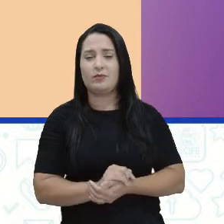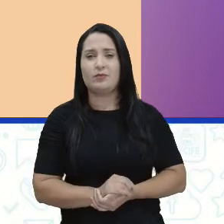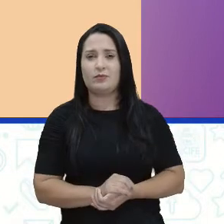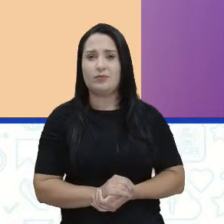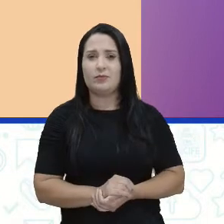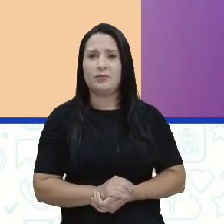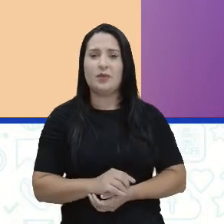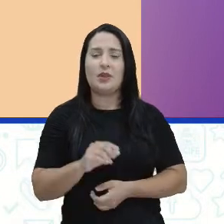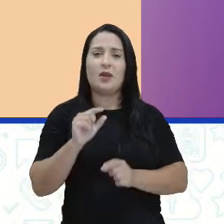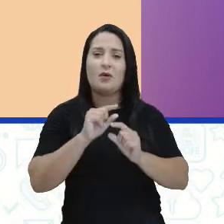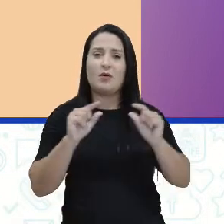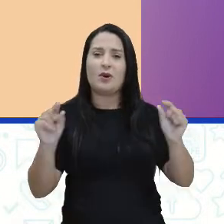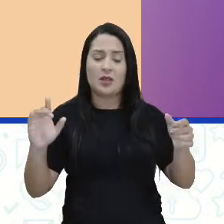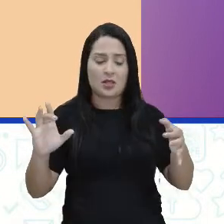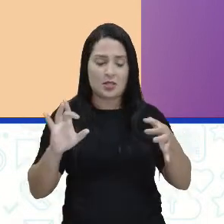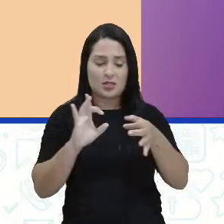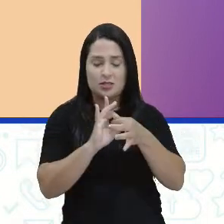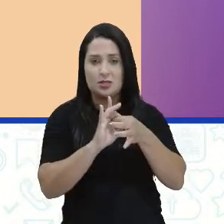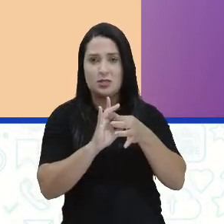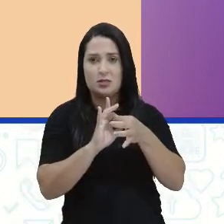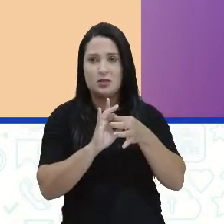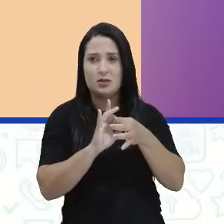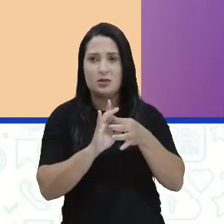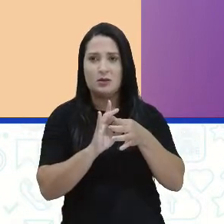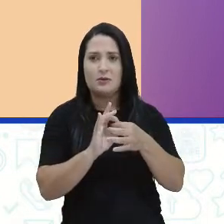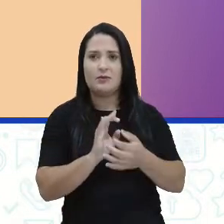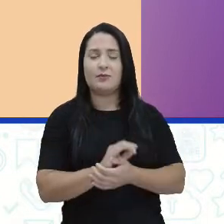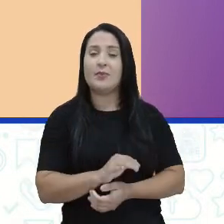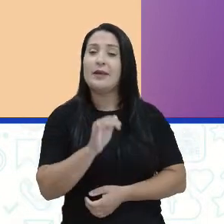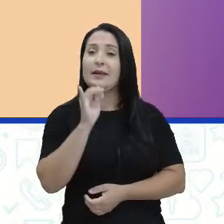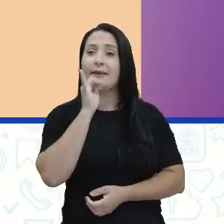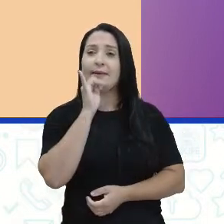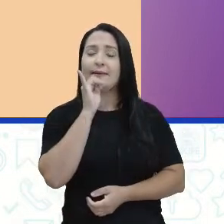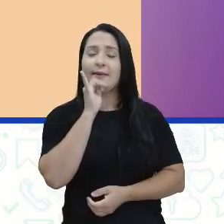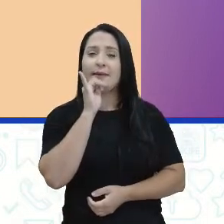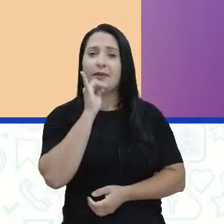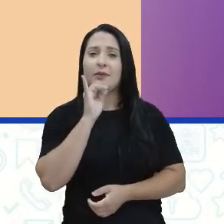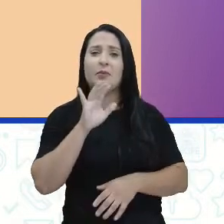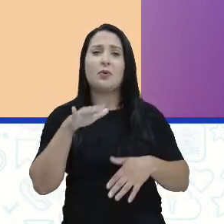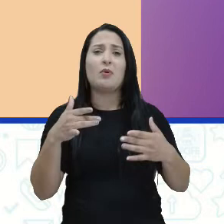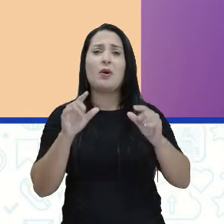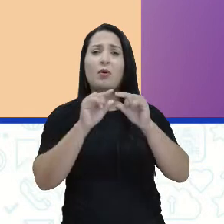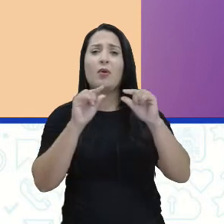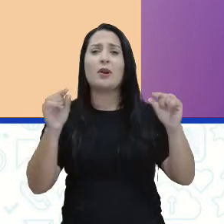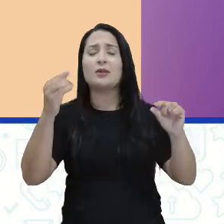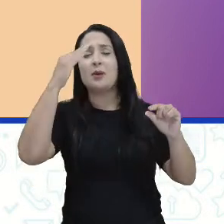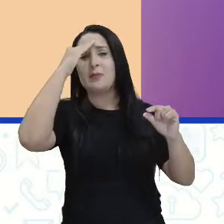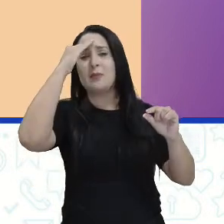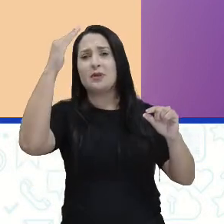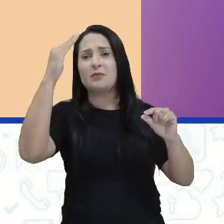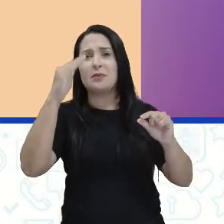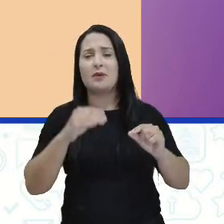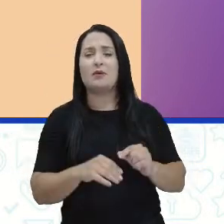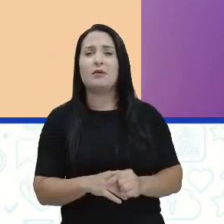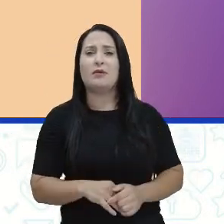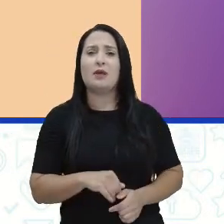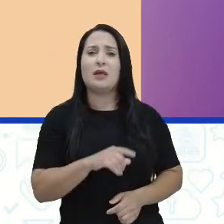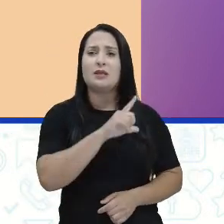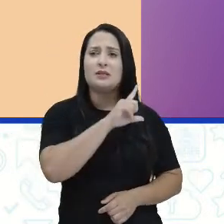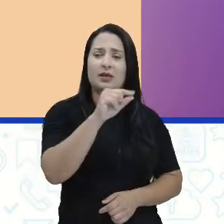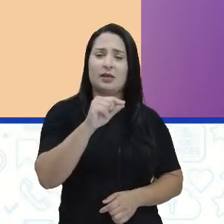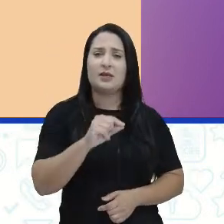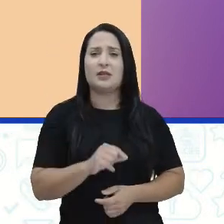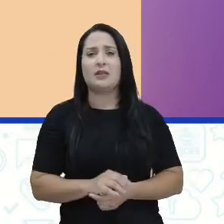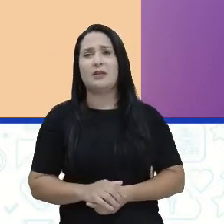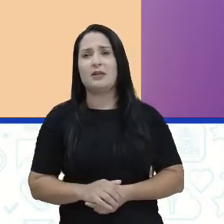uma oração intercalada. Nesse exemplo, qual é a oração principal? A saída é